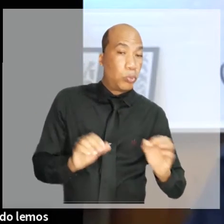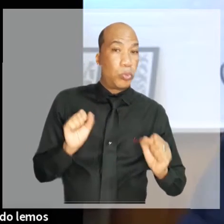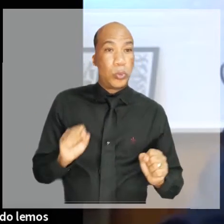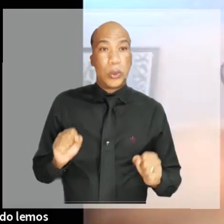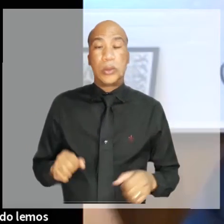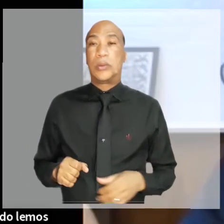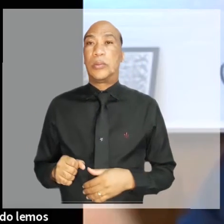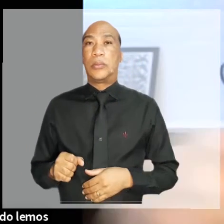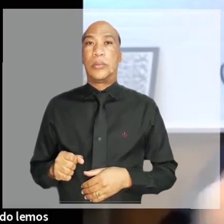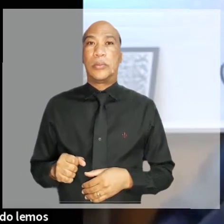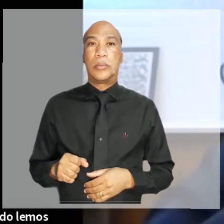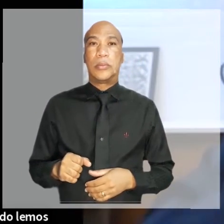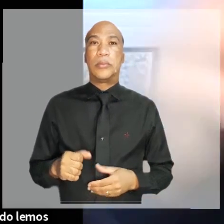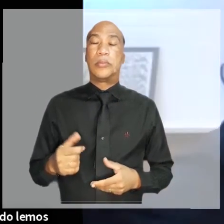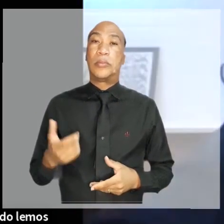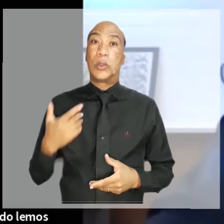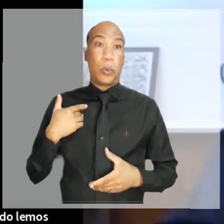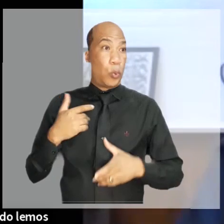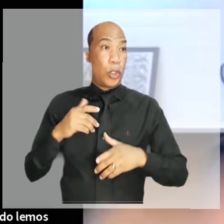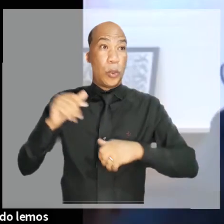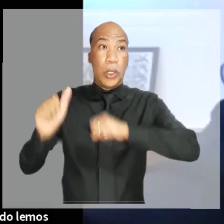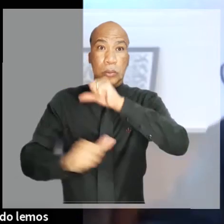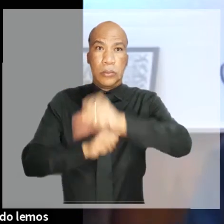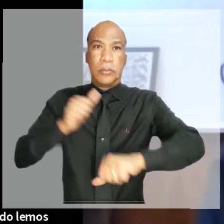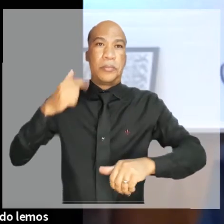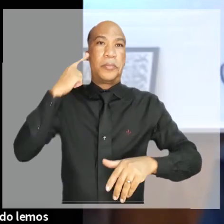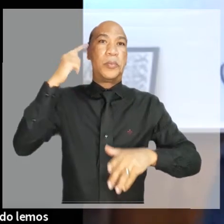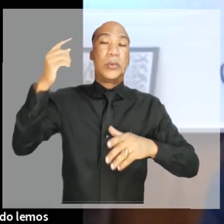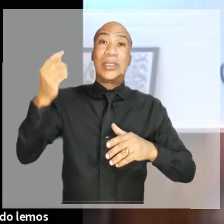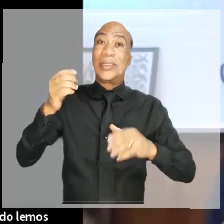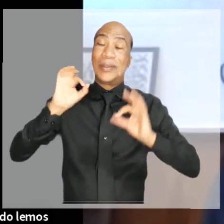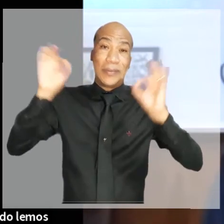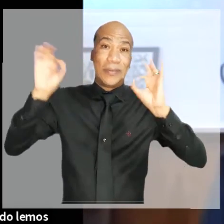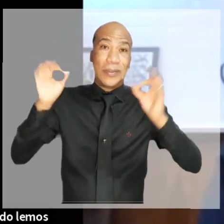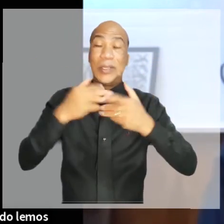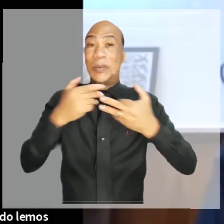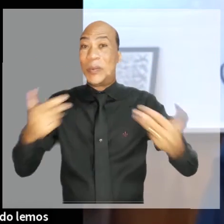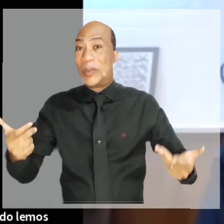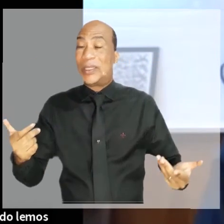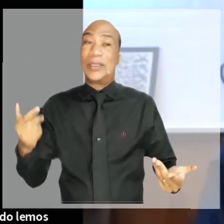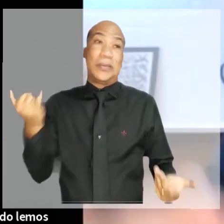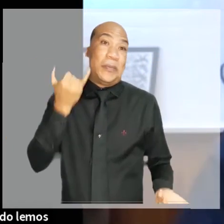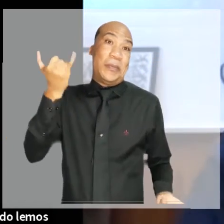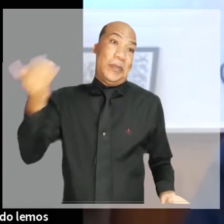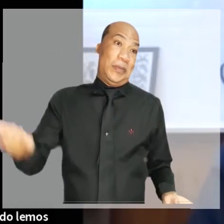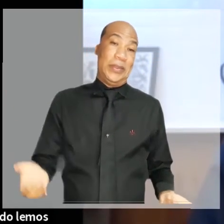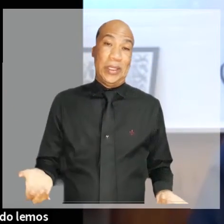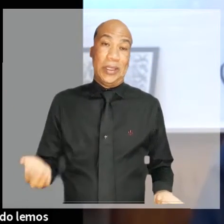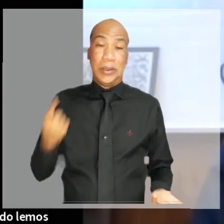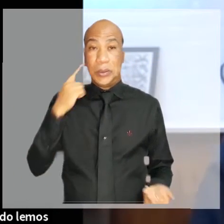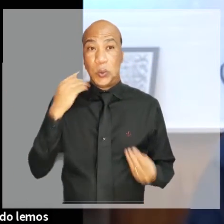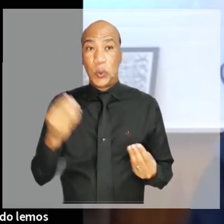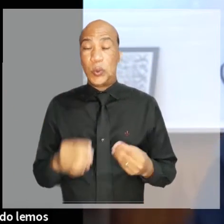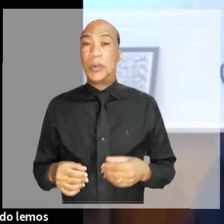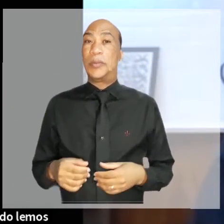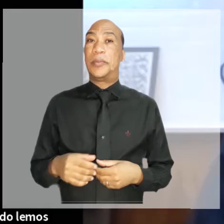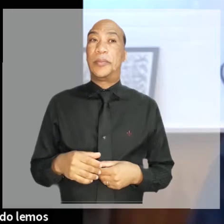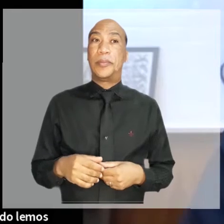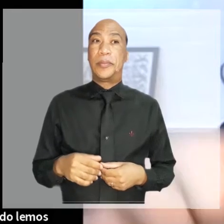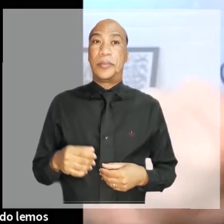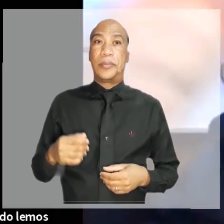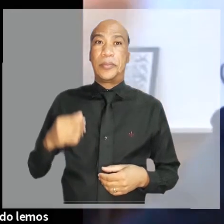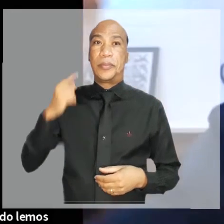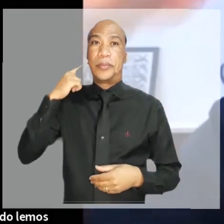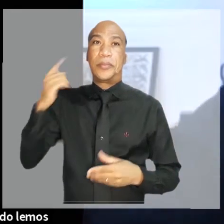Brasil, em que, em período de 2 ou 3 anos, você pode dar um salto, dar um salto de